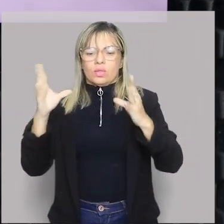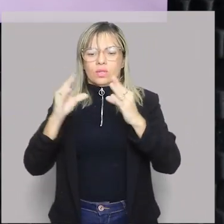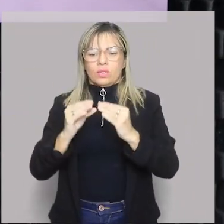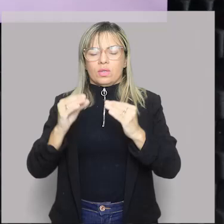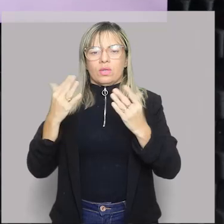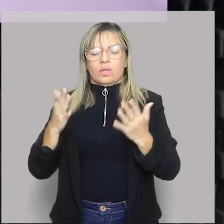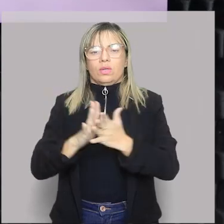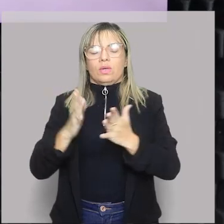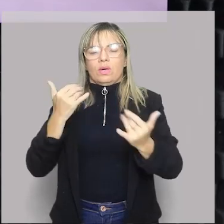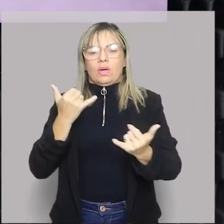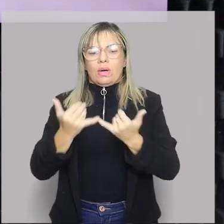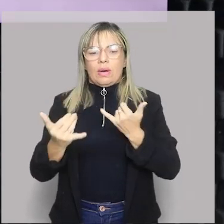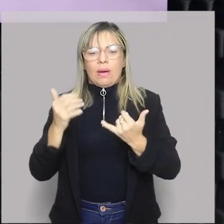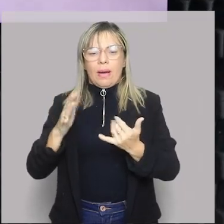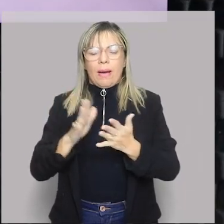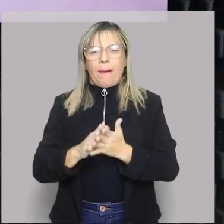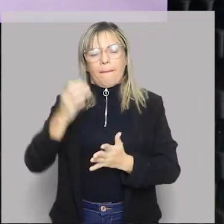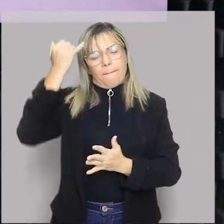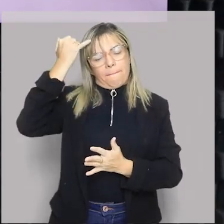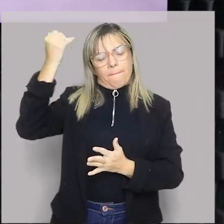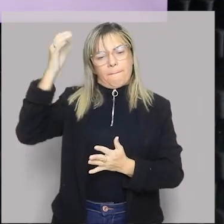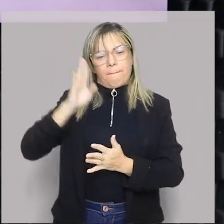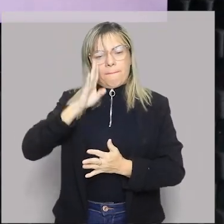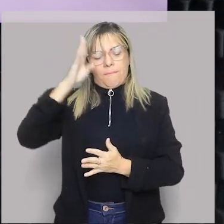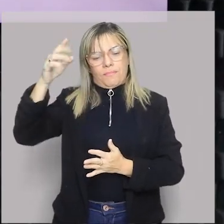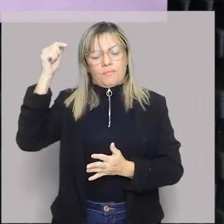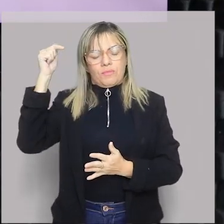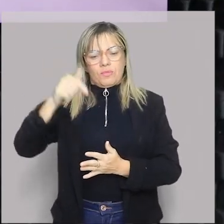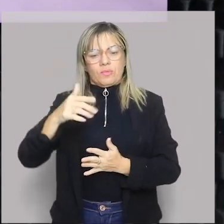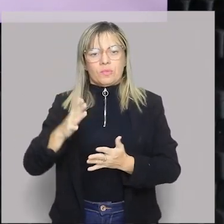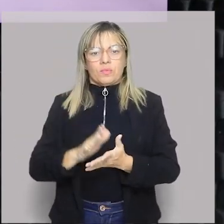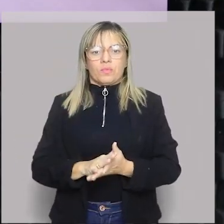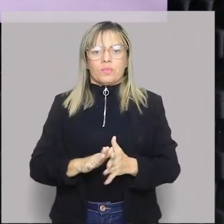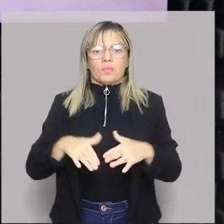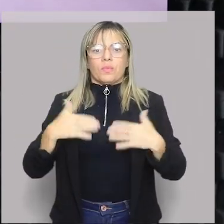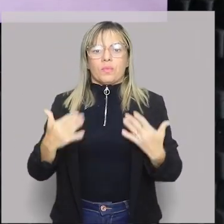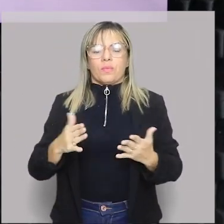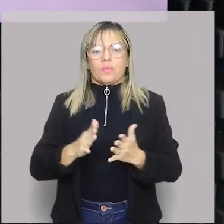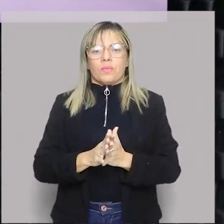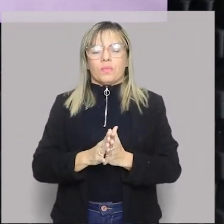Ambos trazem a ideia central, né, de uma